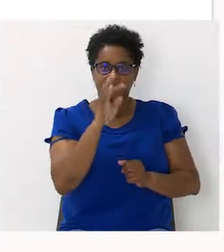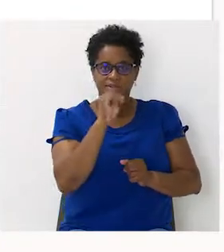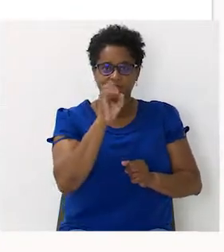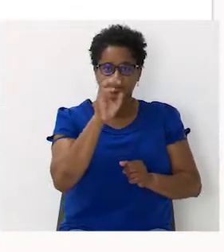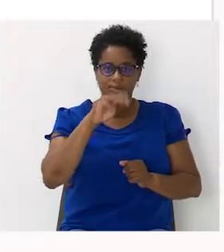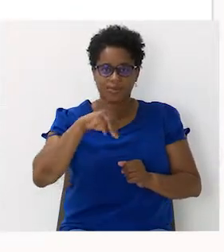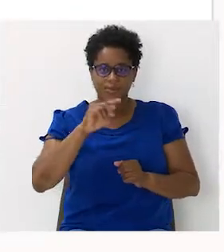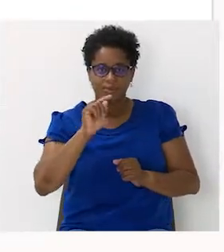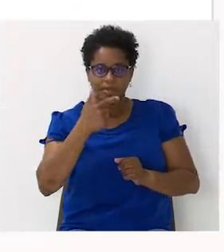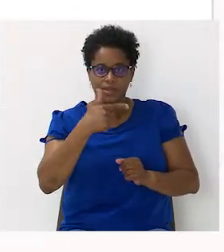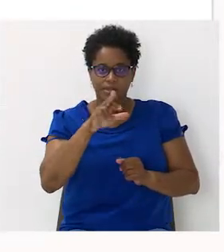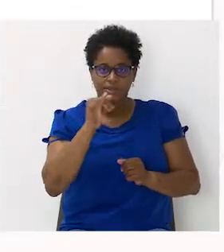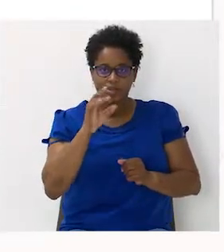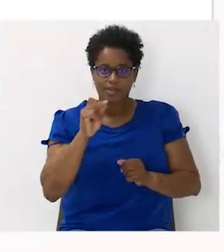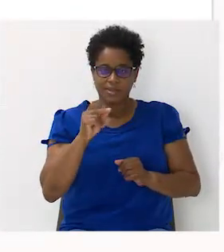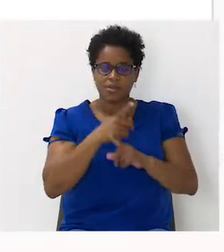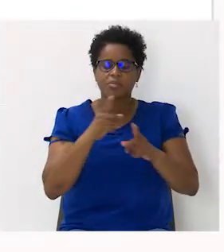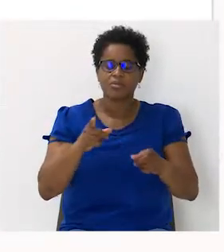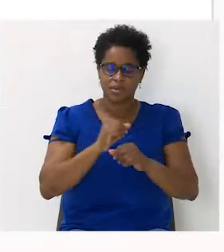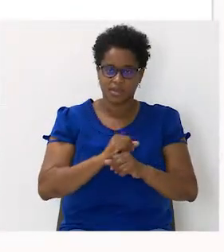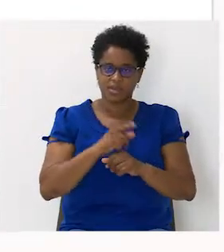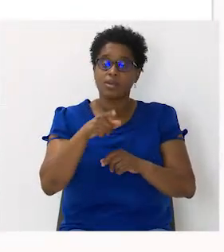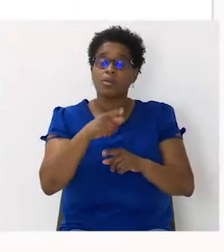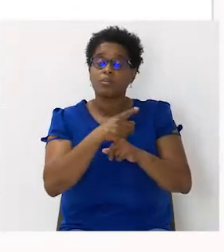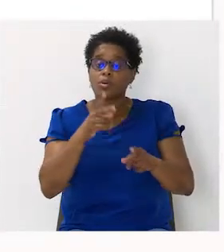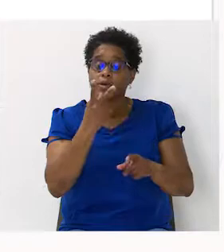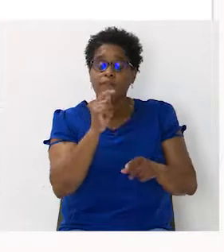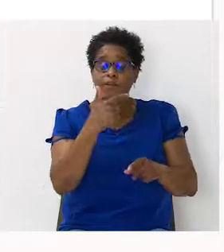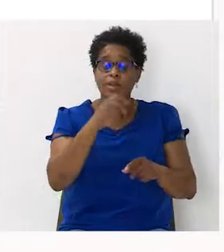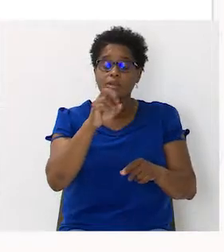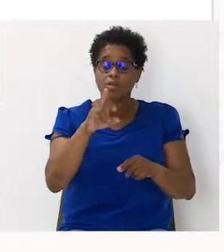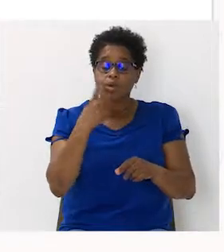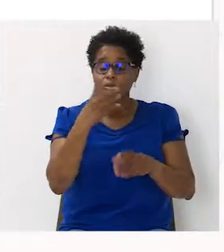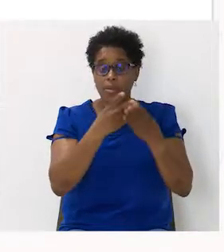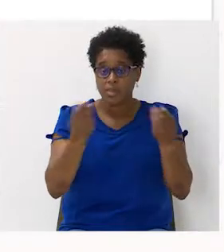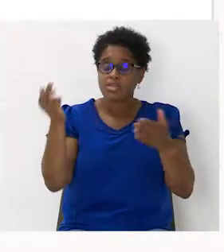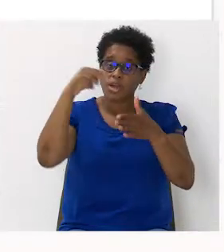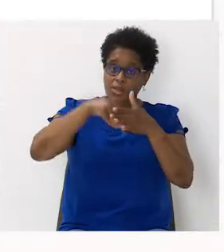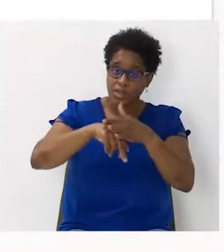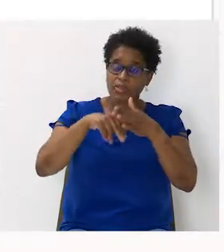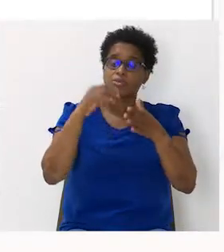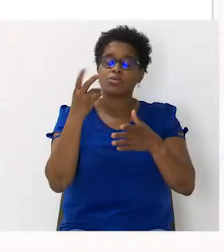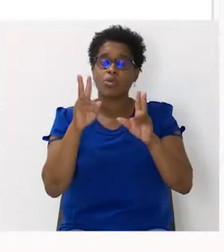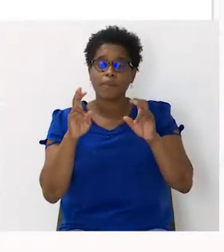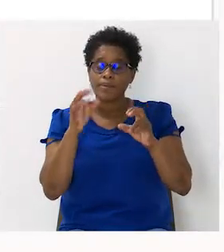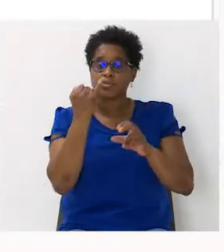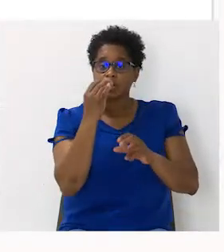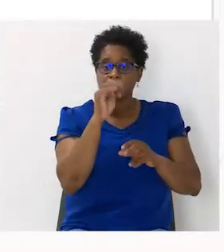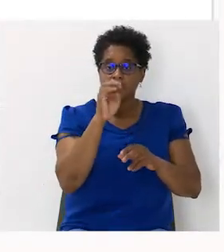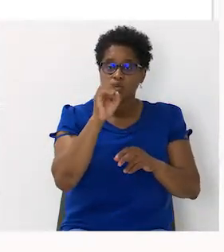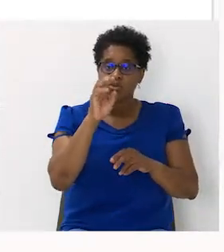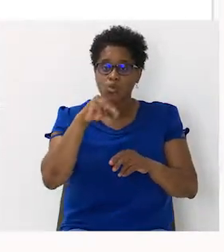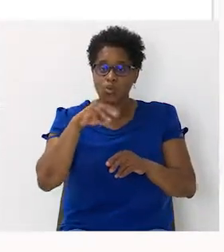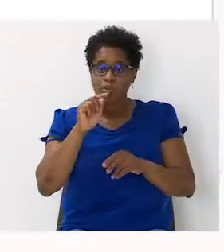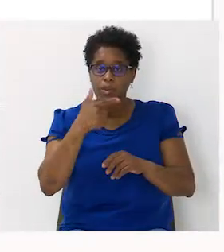Isometria. Por que isometria? Porque vetor é uma matéria que se encontra dentro do capítulo Isometria. Vamos